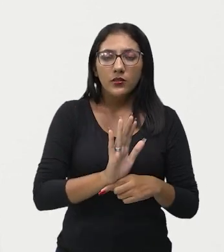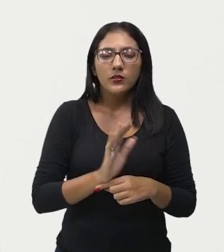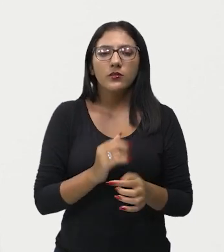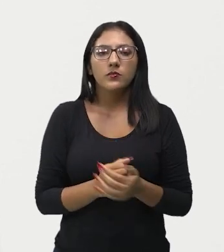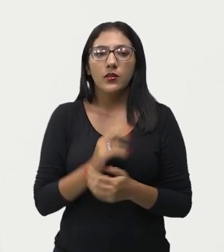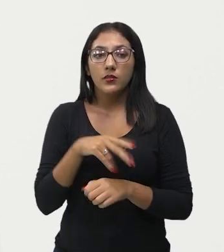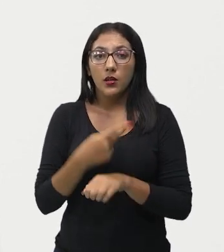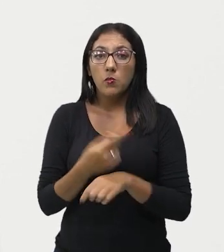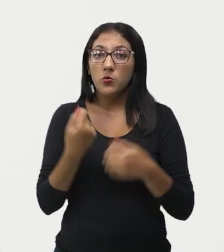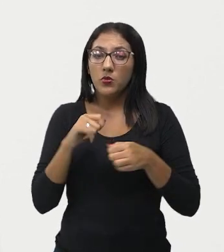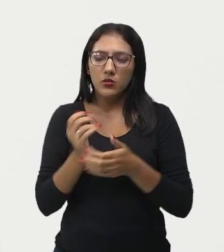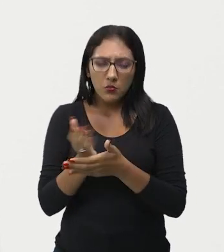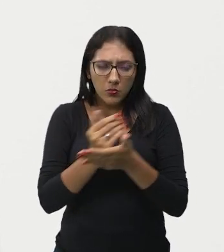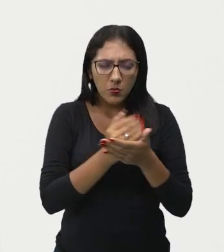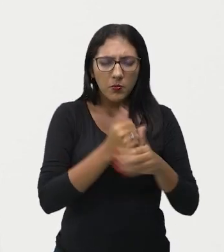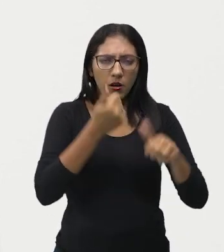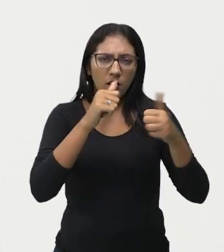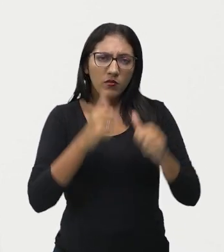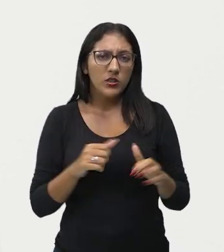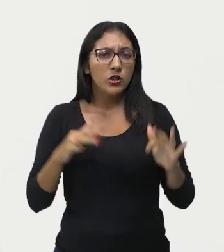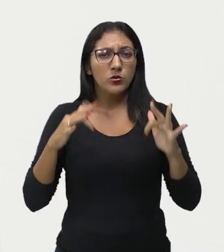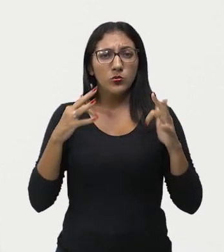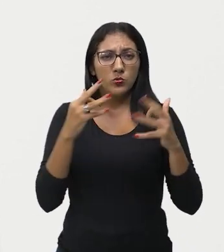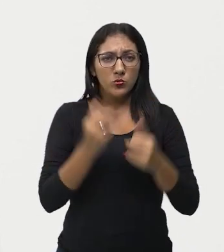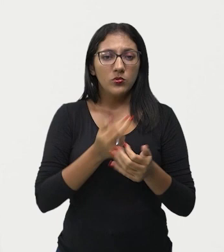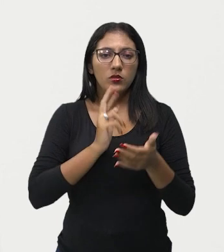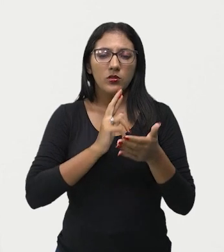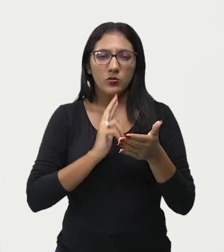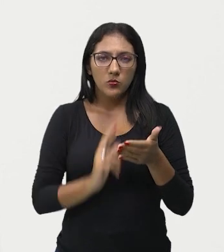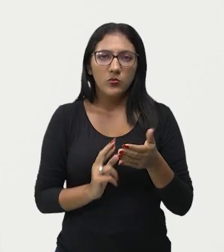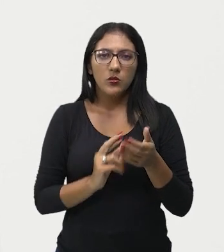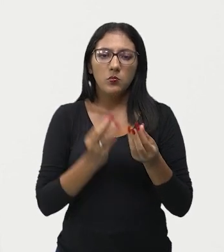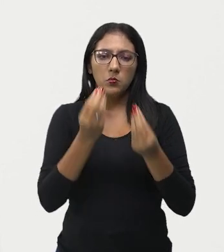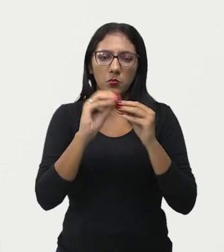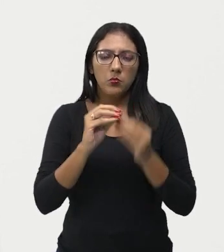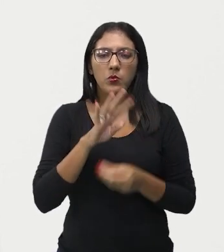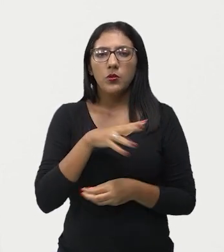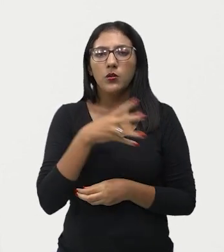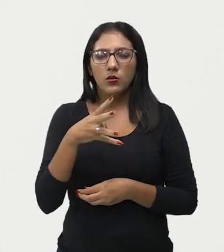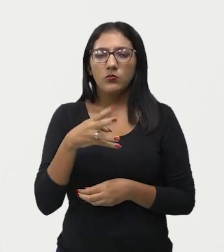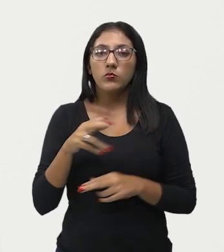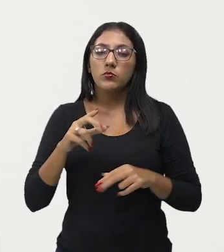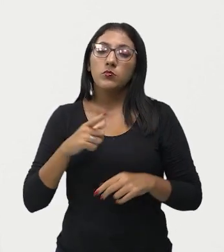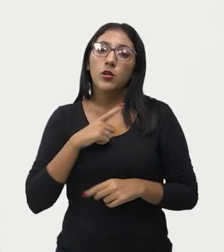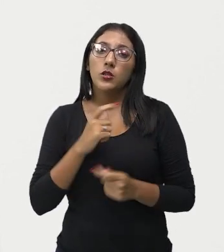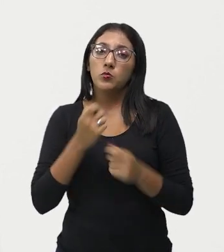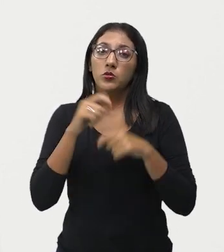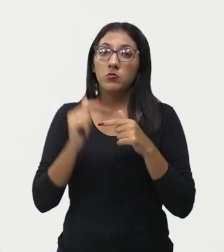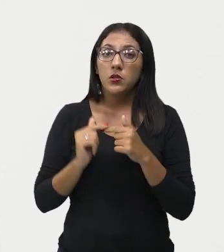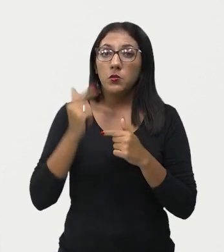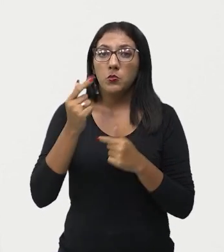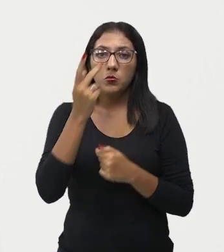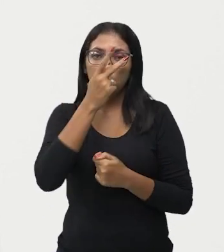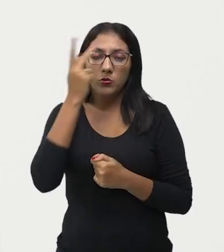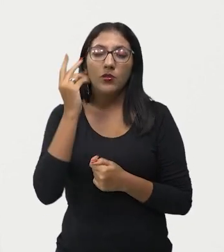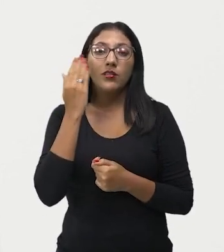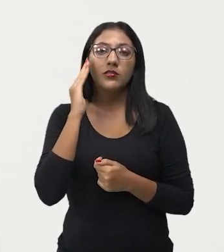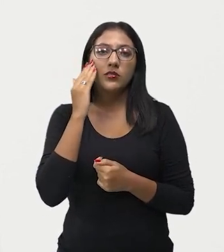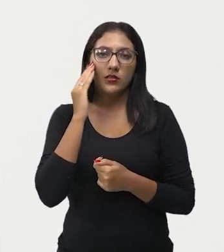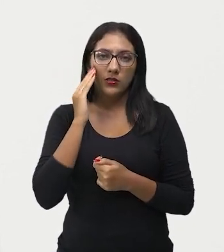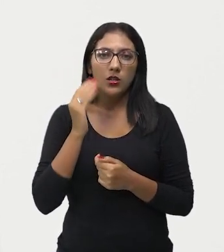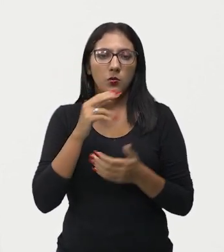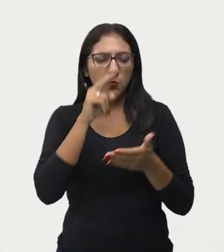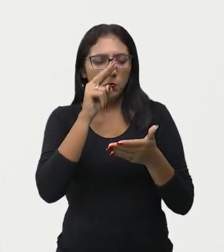ó, tem que organizar os dados, tá bom? Que é para poder as pessoas compreenderem o que você pesquisou e quer apresentar como